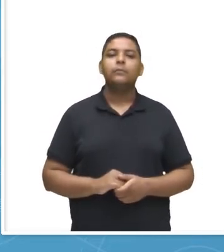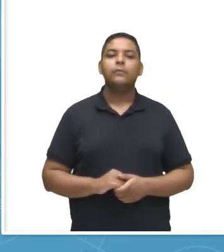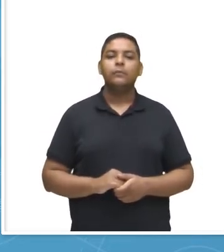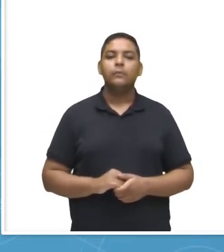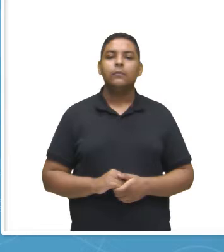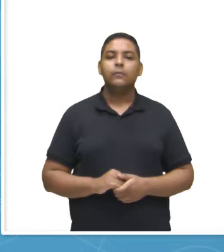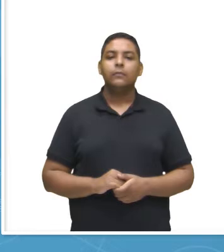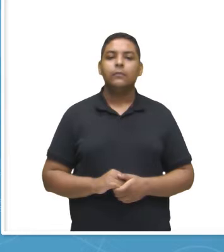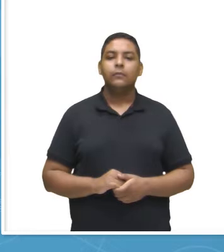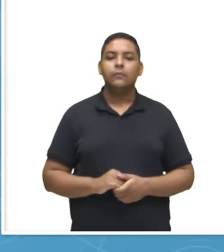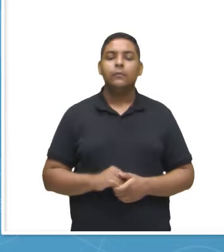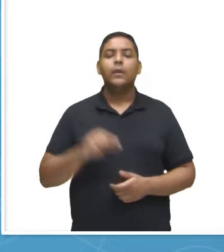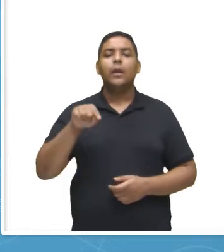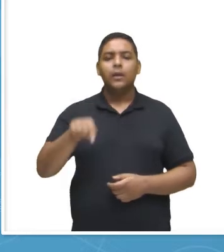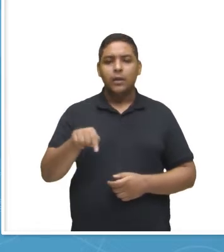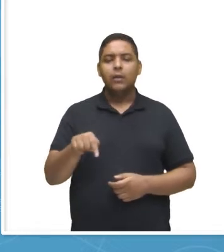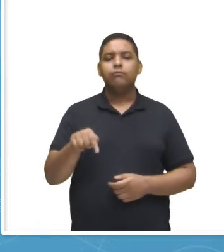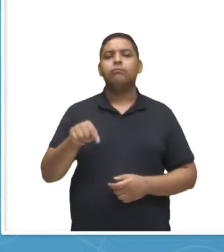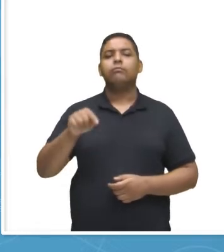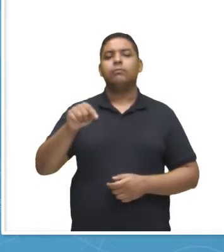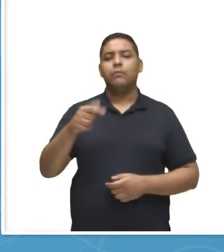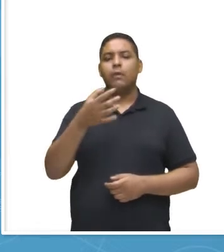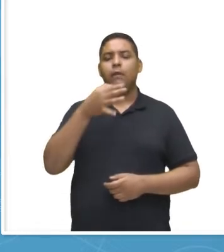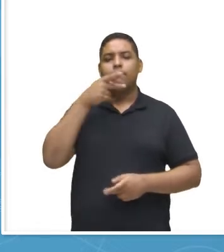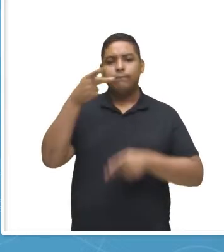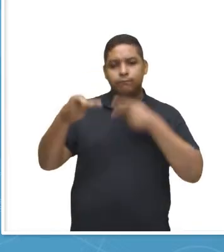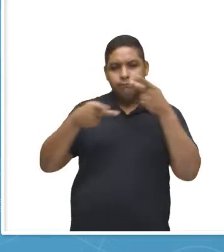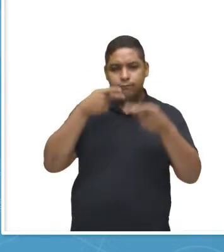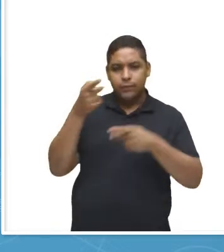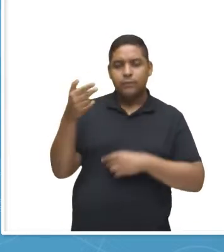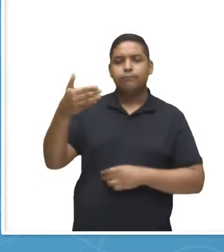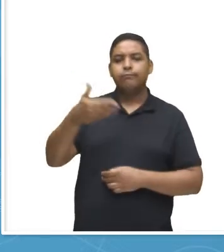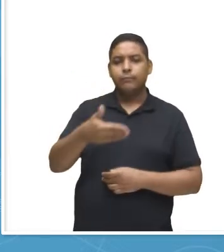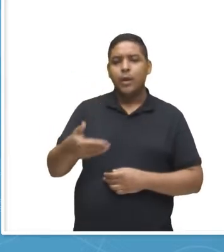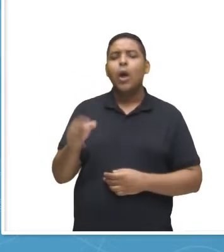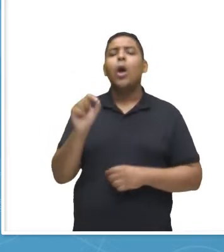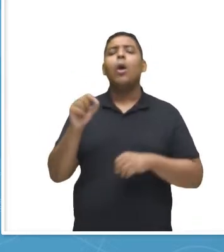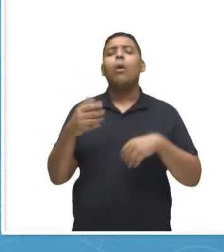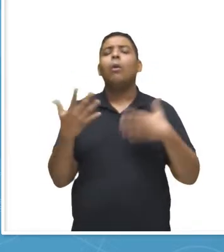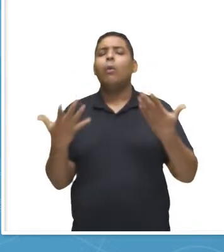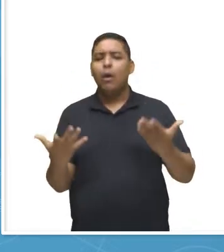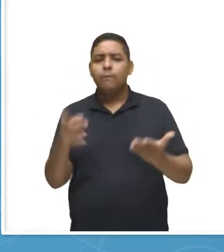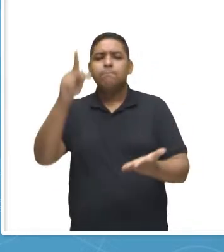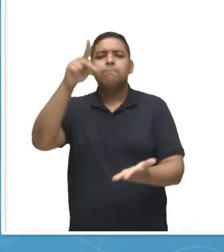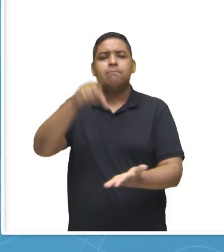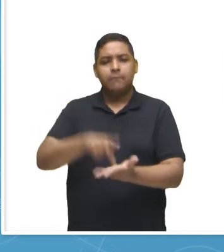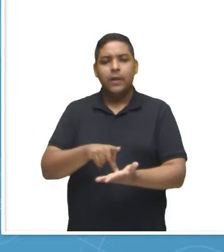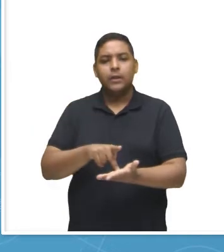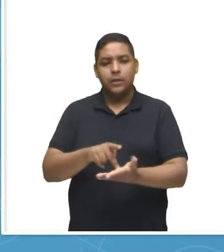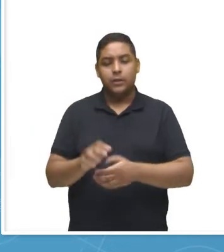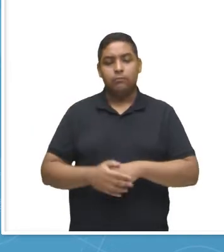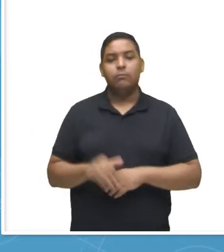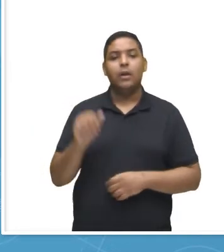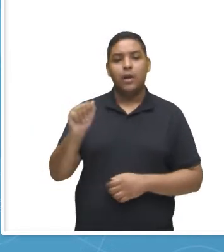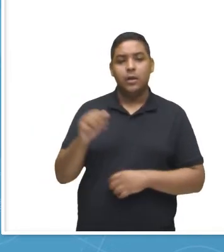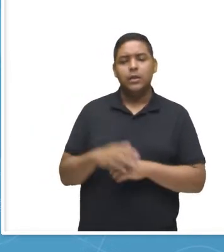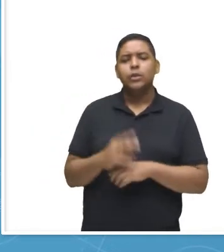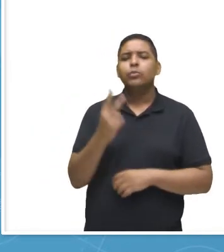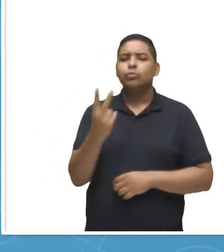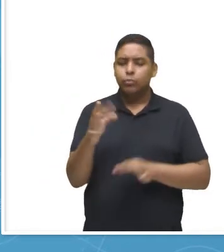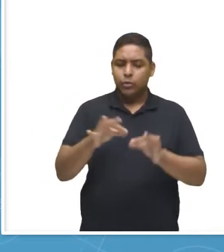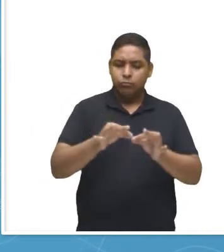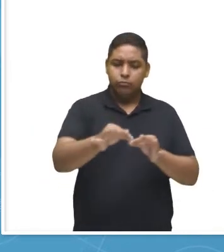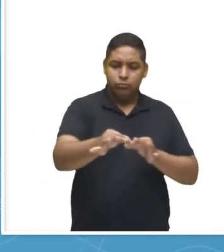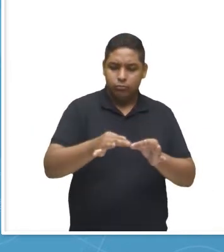seguinte: das afirmações a seguir, qual é a única verdadeira? Se duas retas RS são